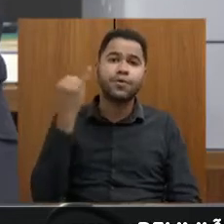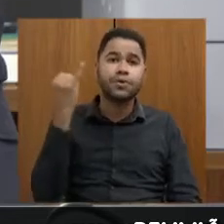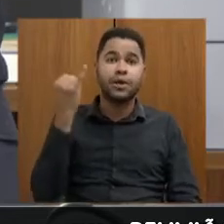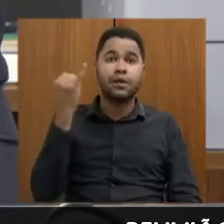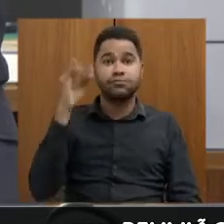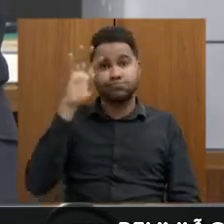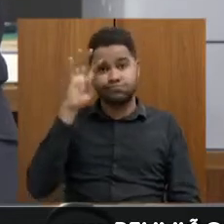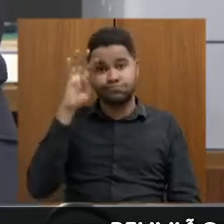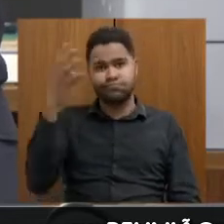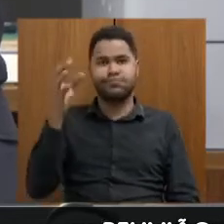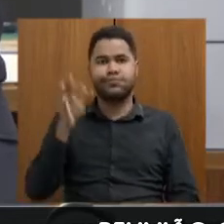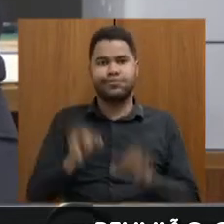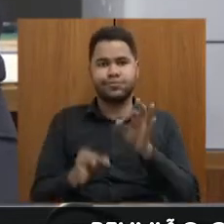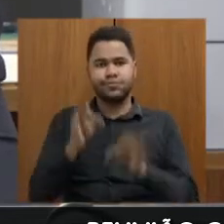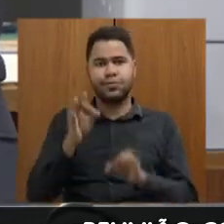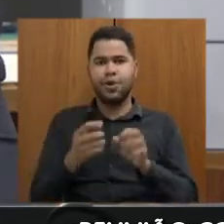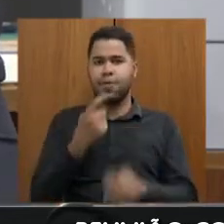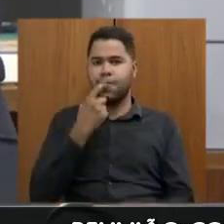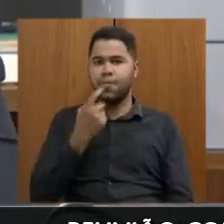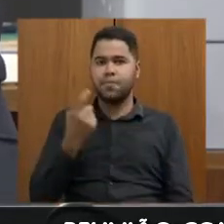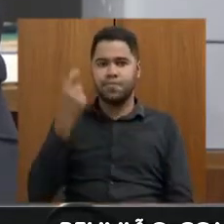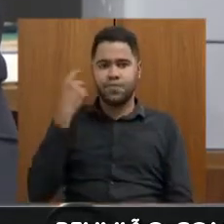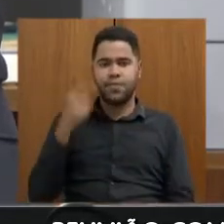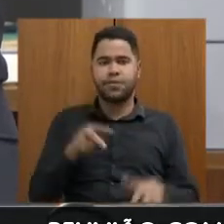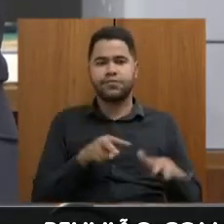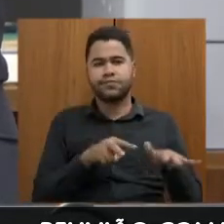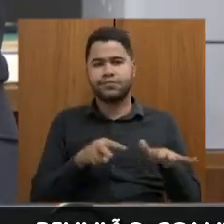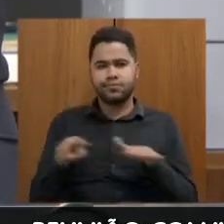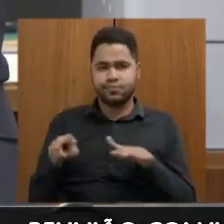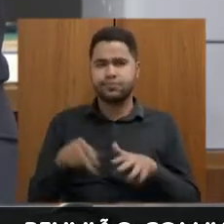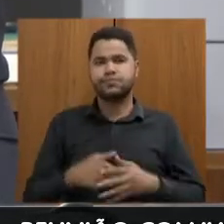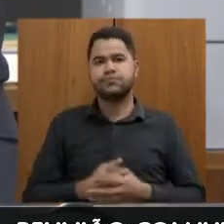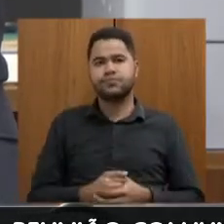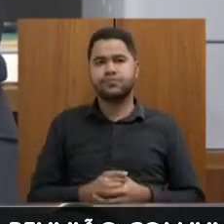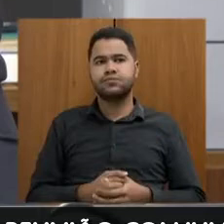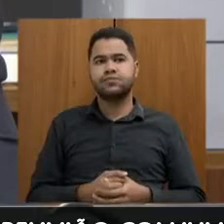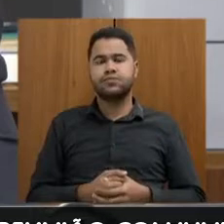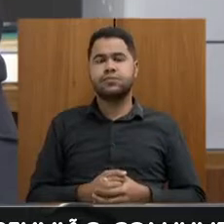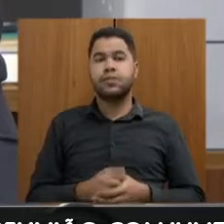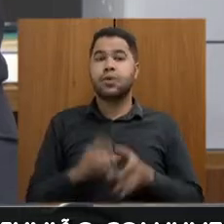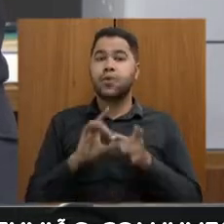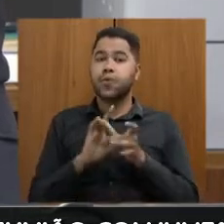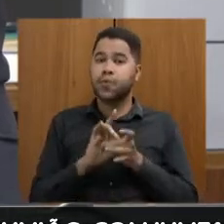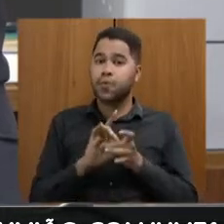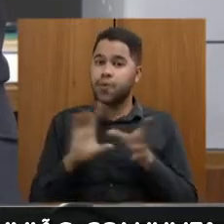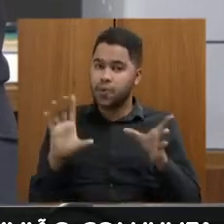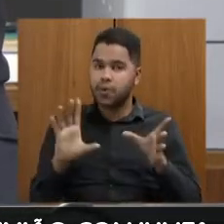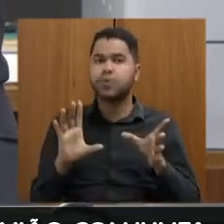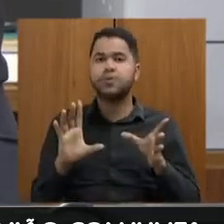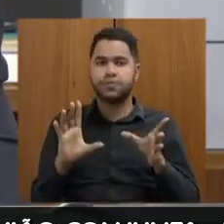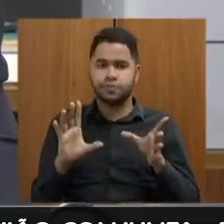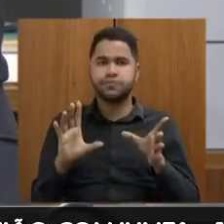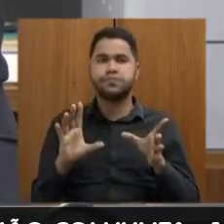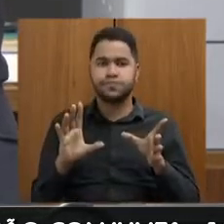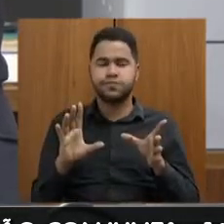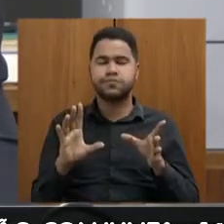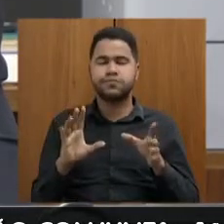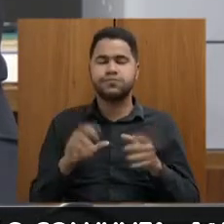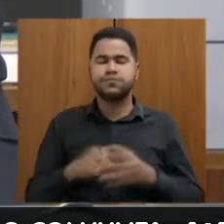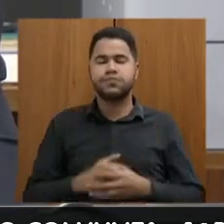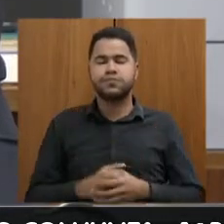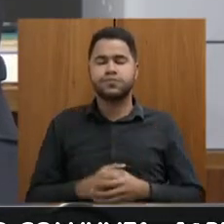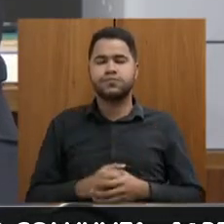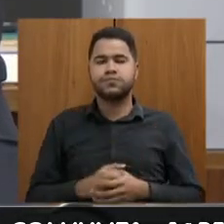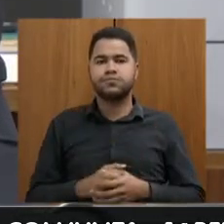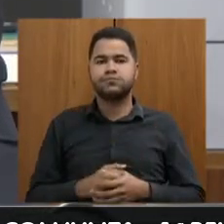decisão judicial que nós tivemos agora essa semana é permitindo né que a